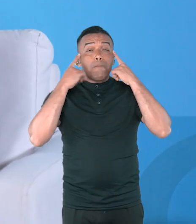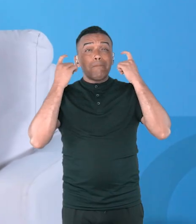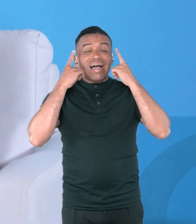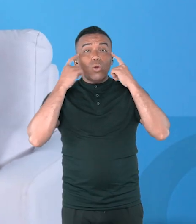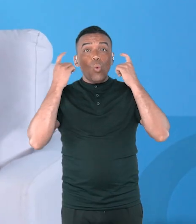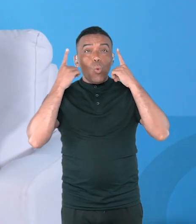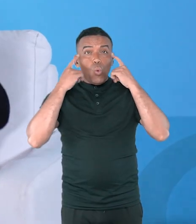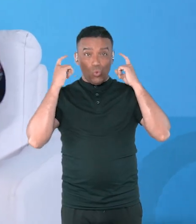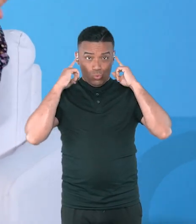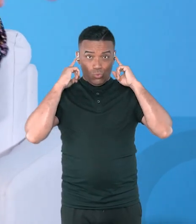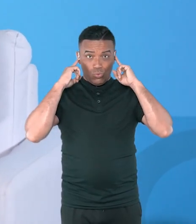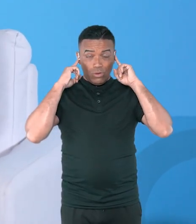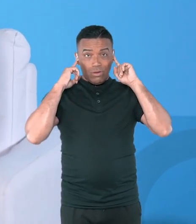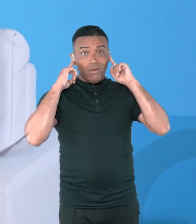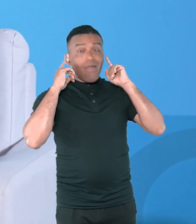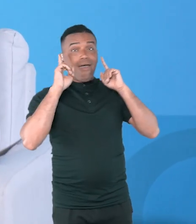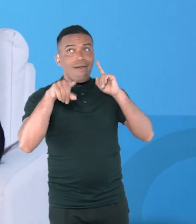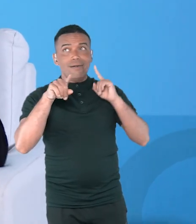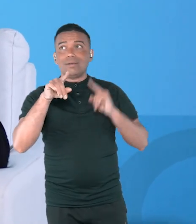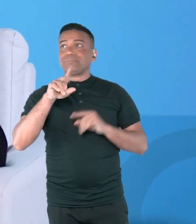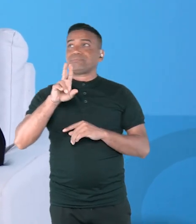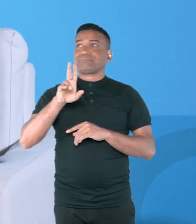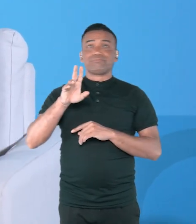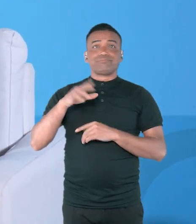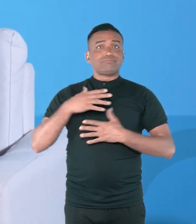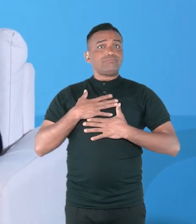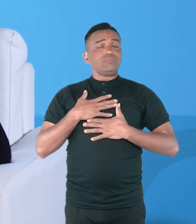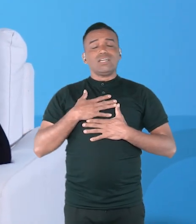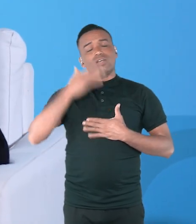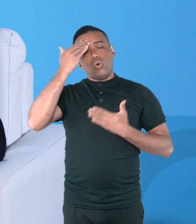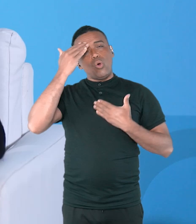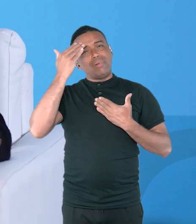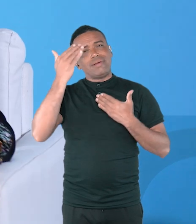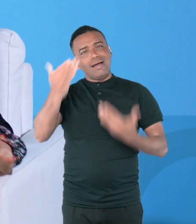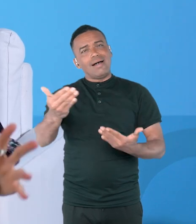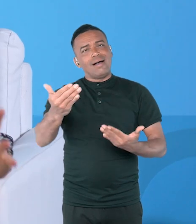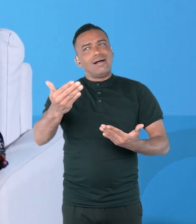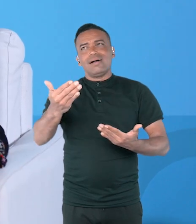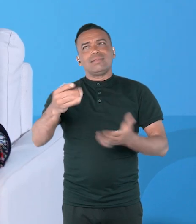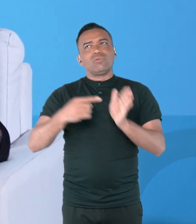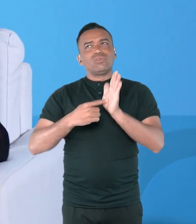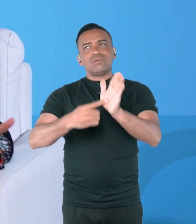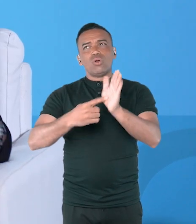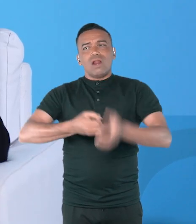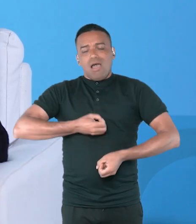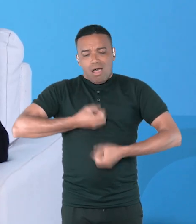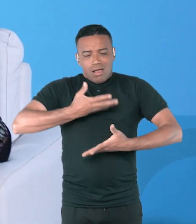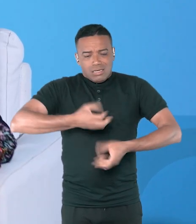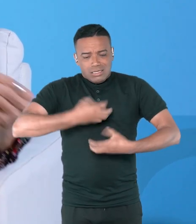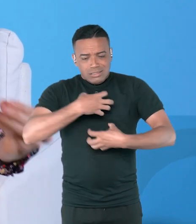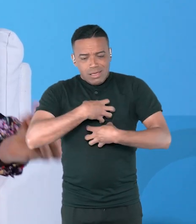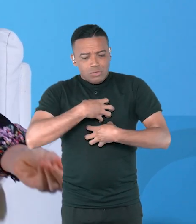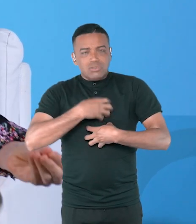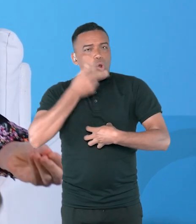Tem um barulho. Que eu chamo essa reação de obrigada por dar palavras àquilo que eu sinto